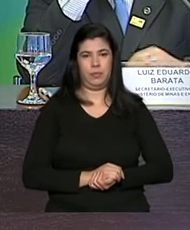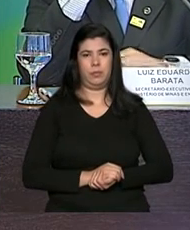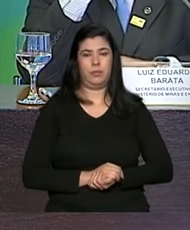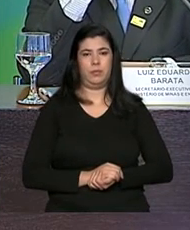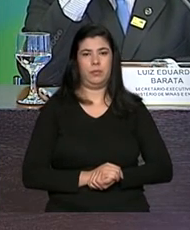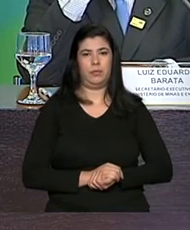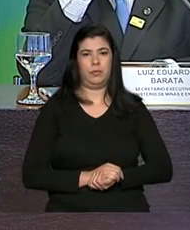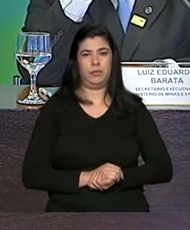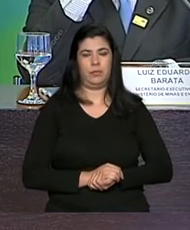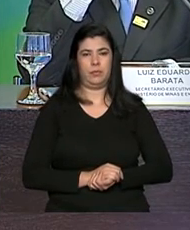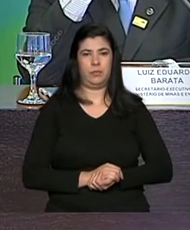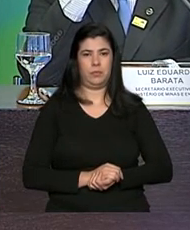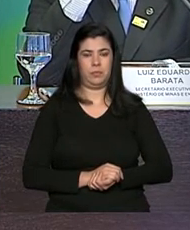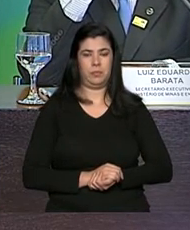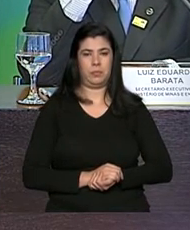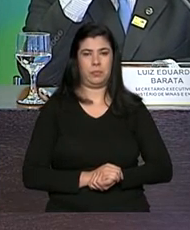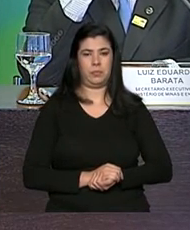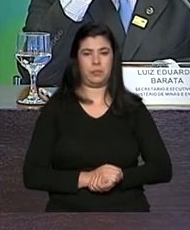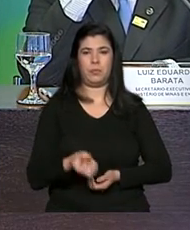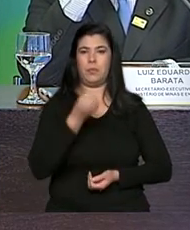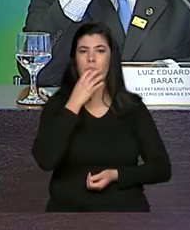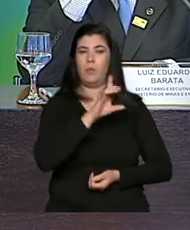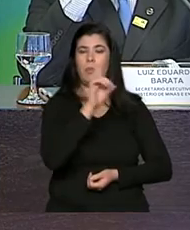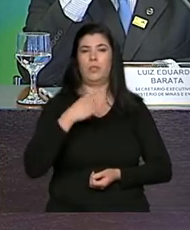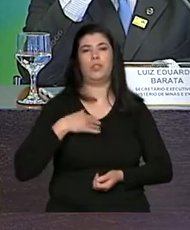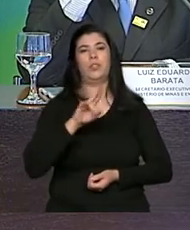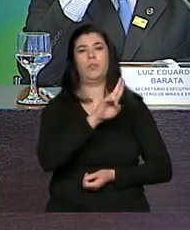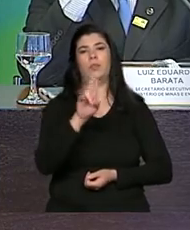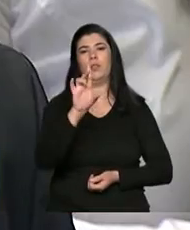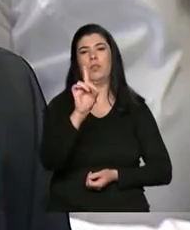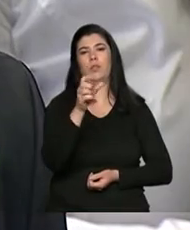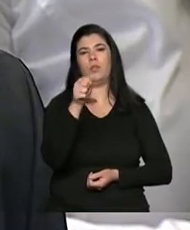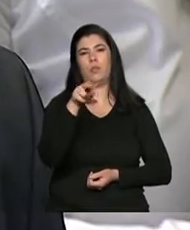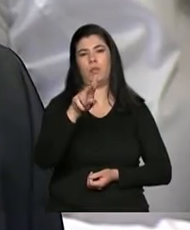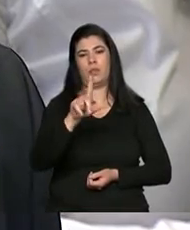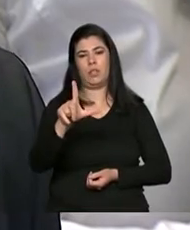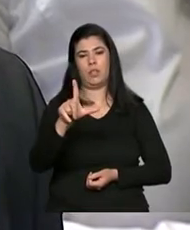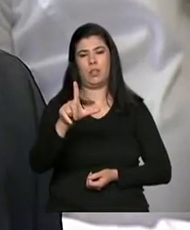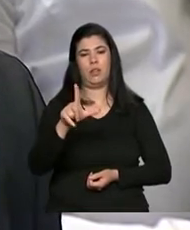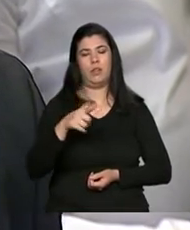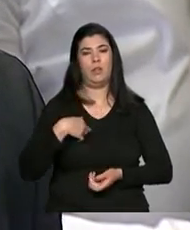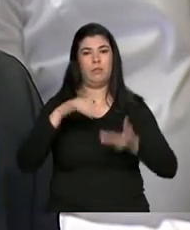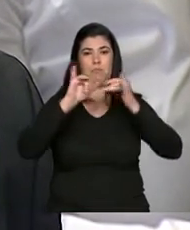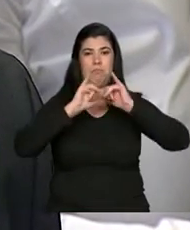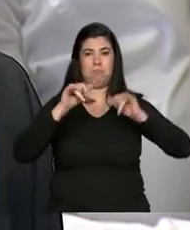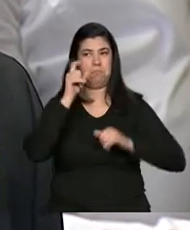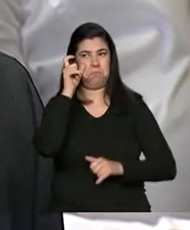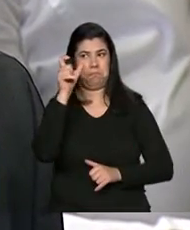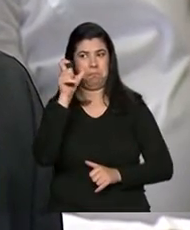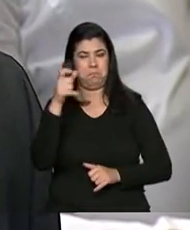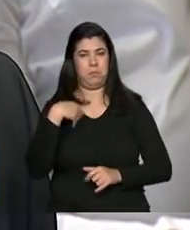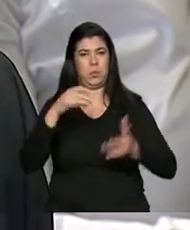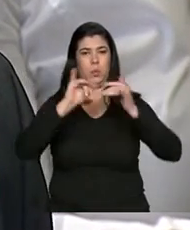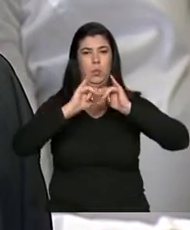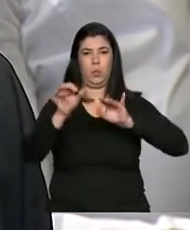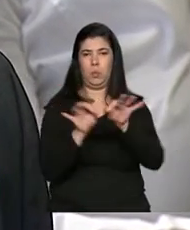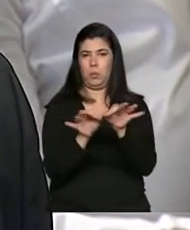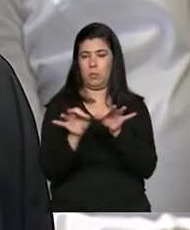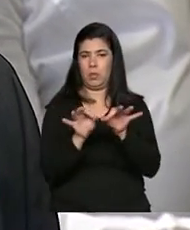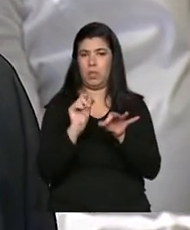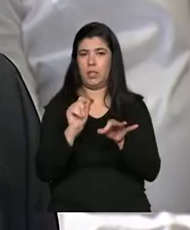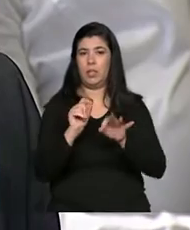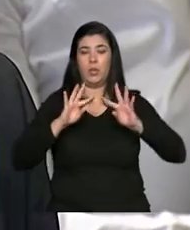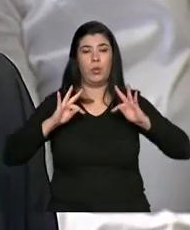alô bom dia daniel do jornal valor econômico é um dado que chamou bastante atenção no nosso plano é que